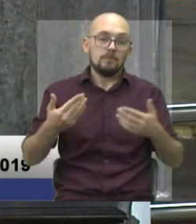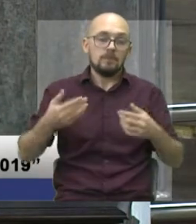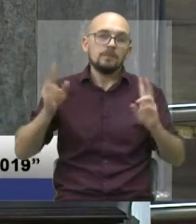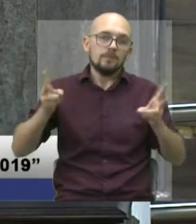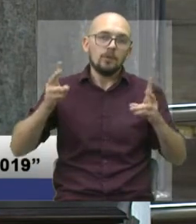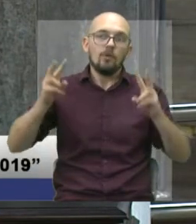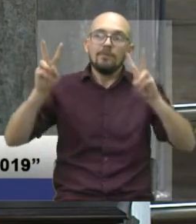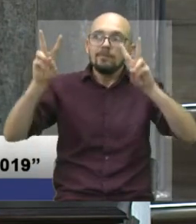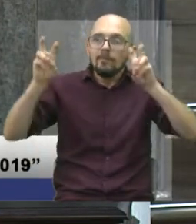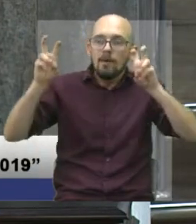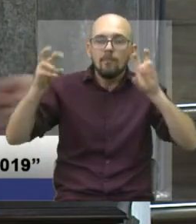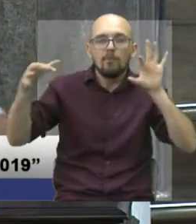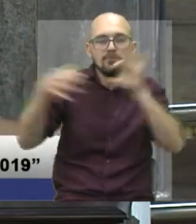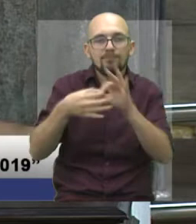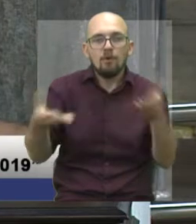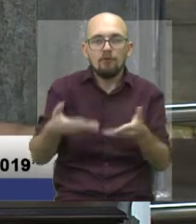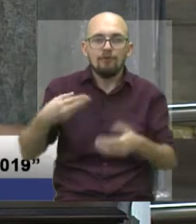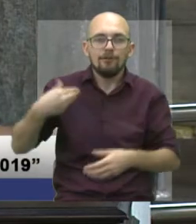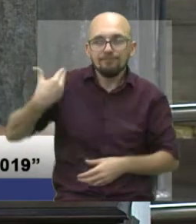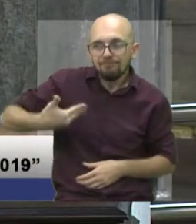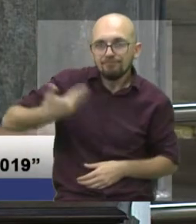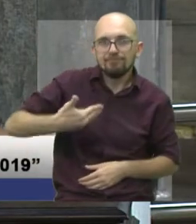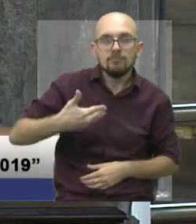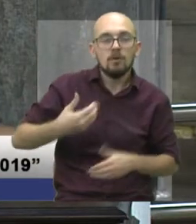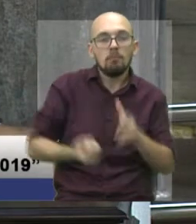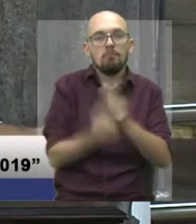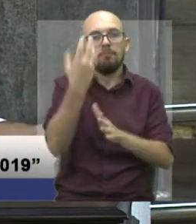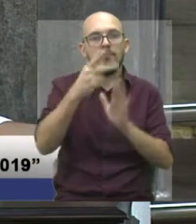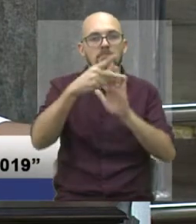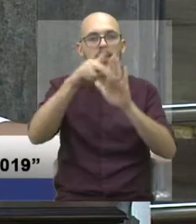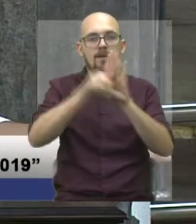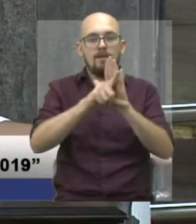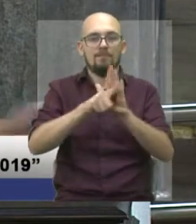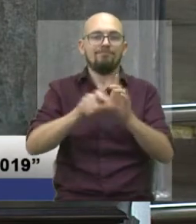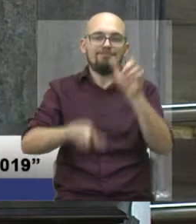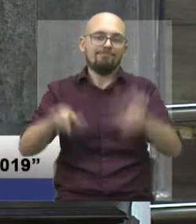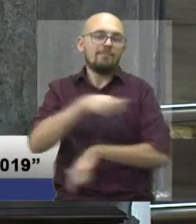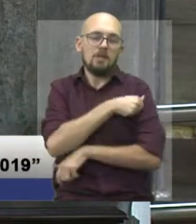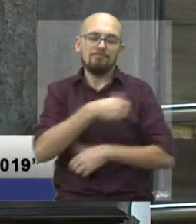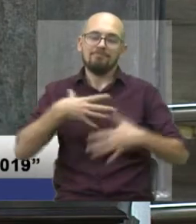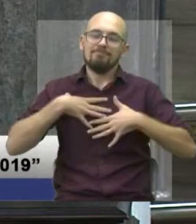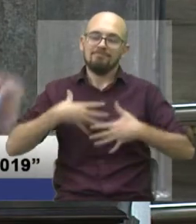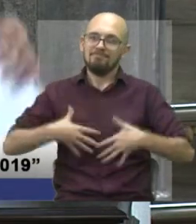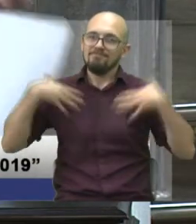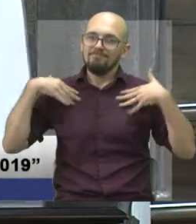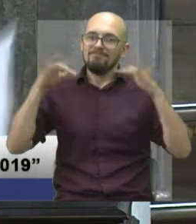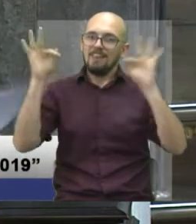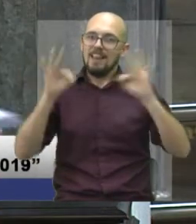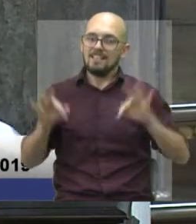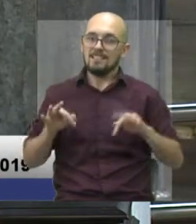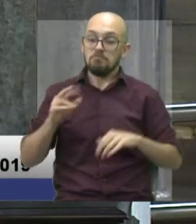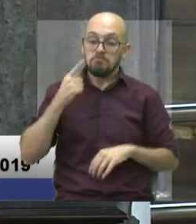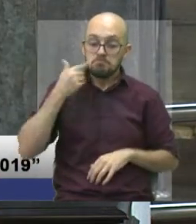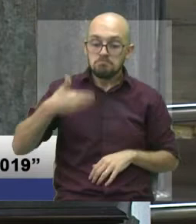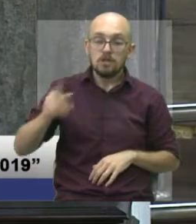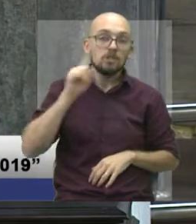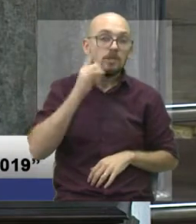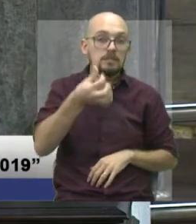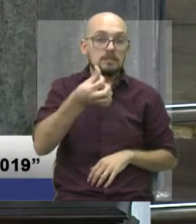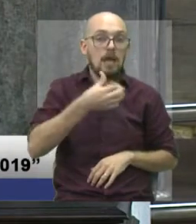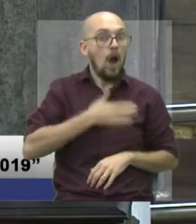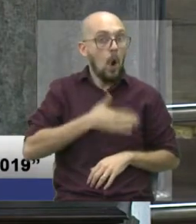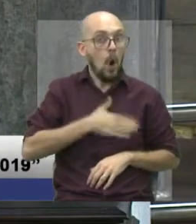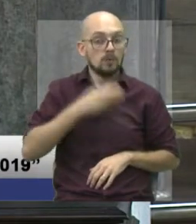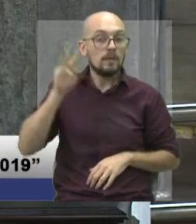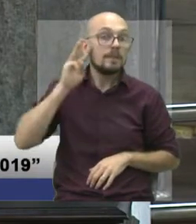cotidianas e atuais que acabam se tornando projeto de lei. Então, eu fico feliz aqui, o resultado sai dia 6 de agosto, então,